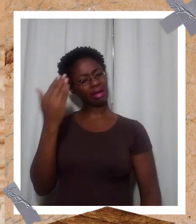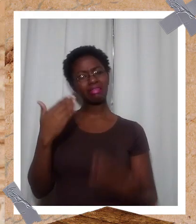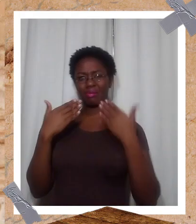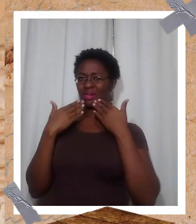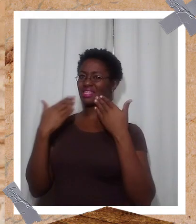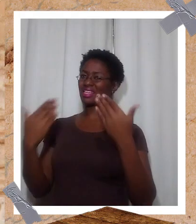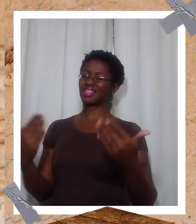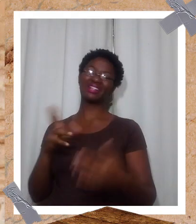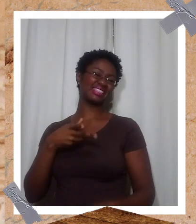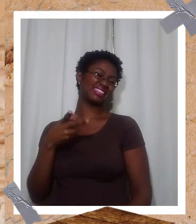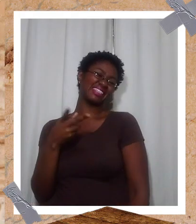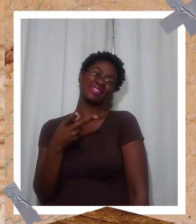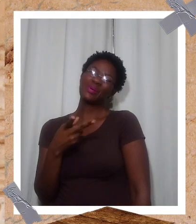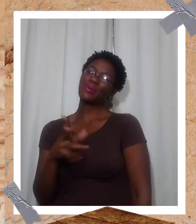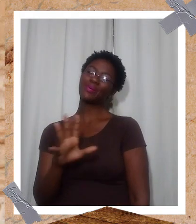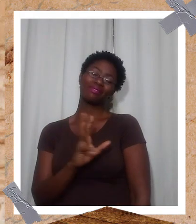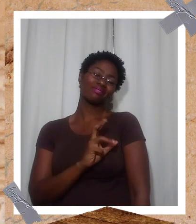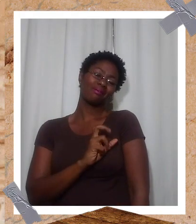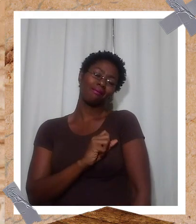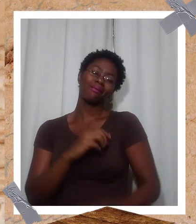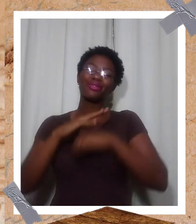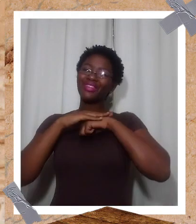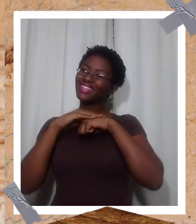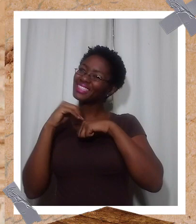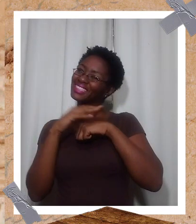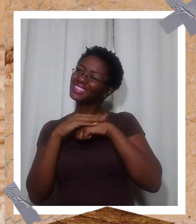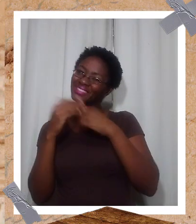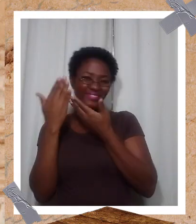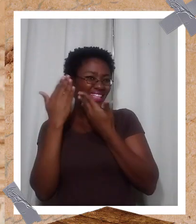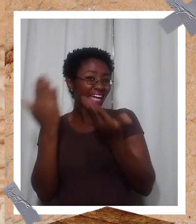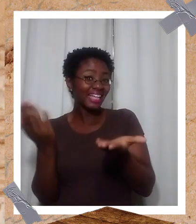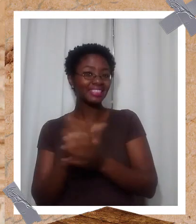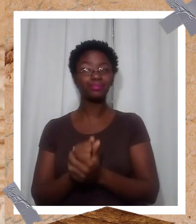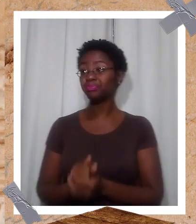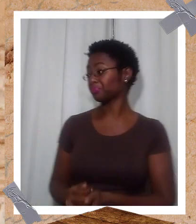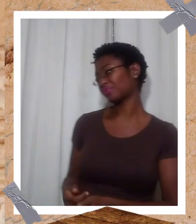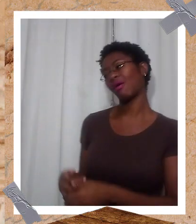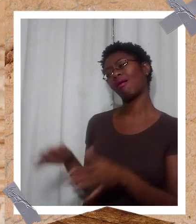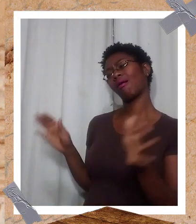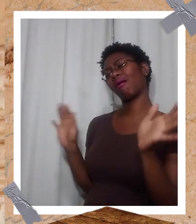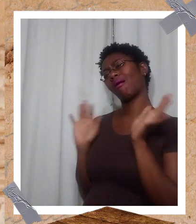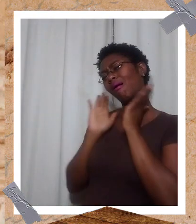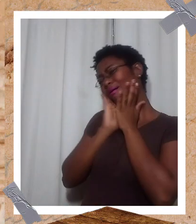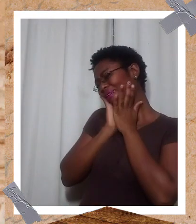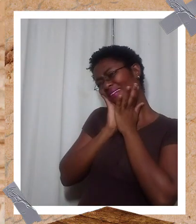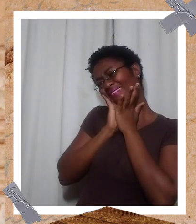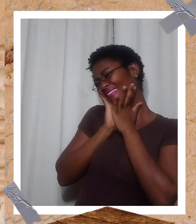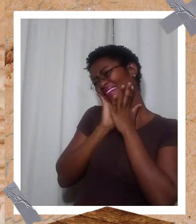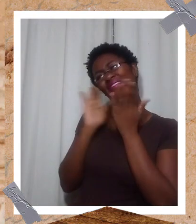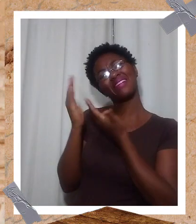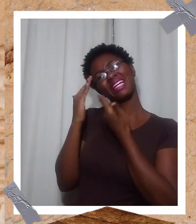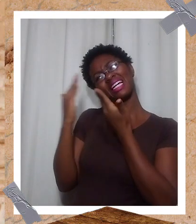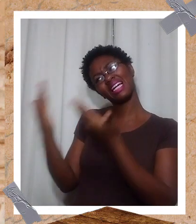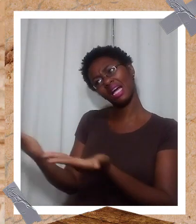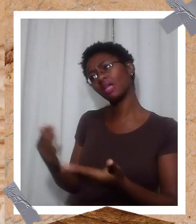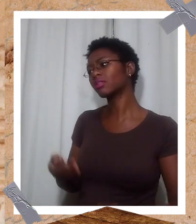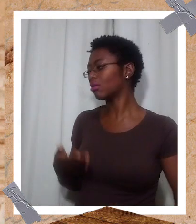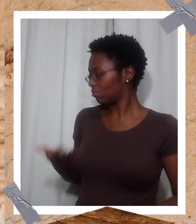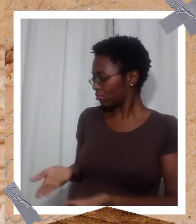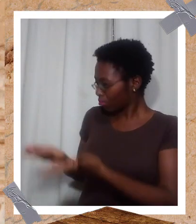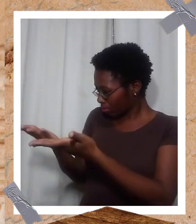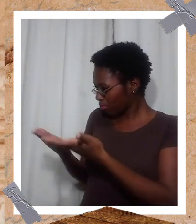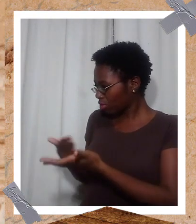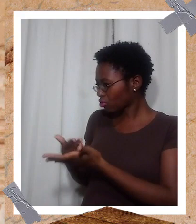tão calorosa e envolvente. Obrigada. Oh, minha querida, fico muito feliz de poder passar o bastão para você. Desejo, então,